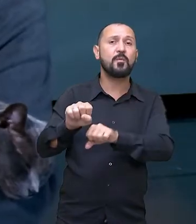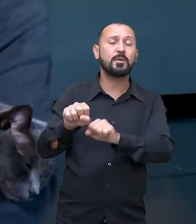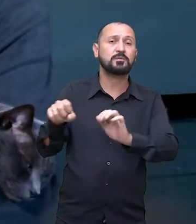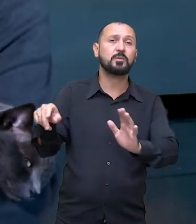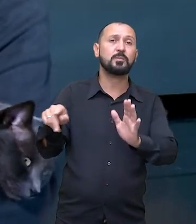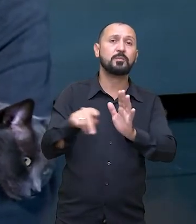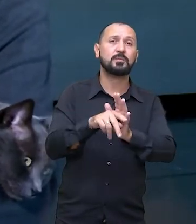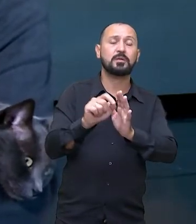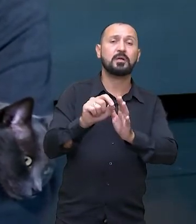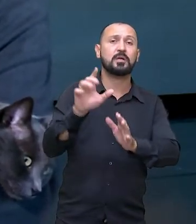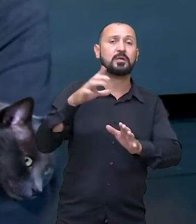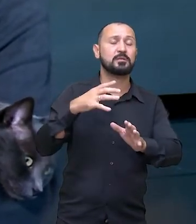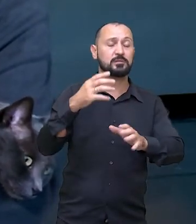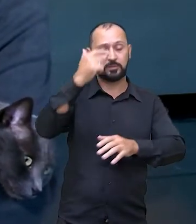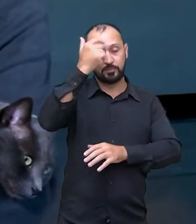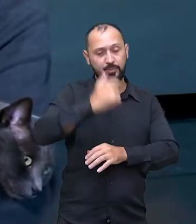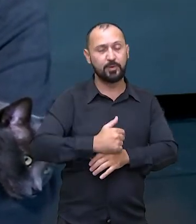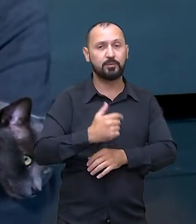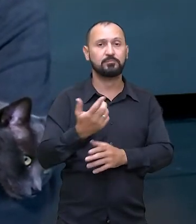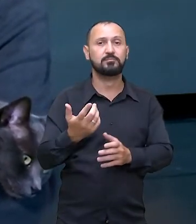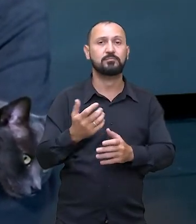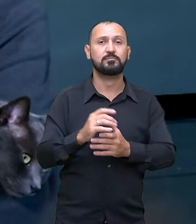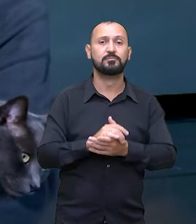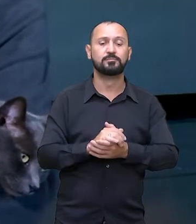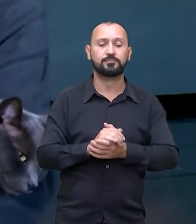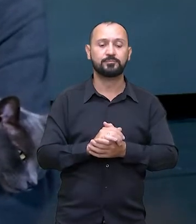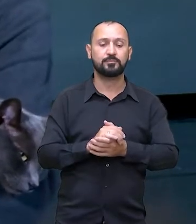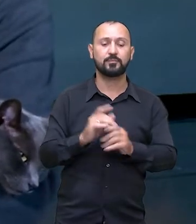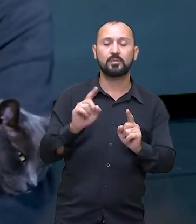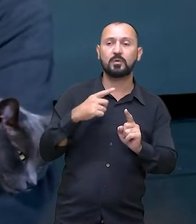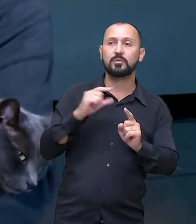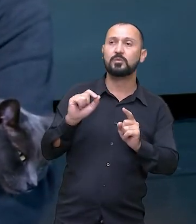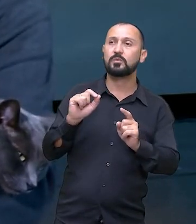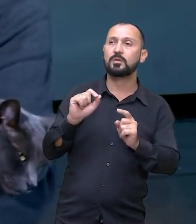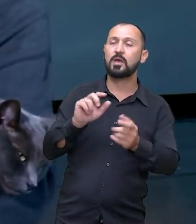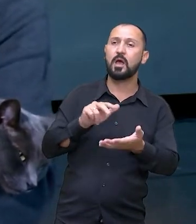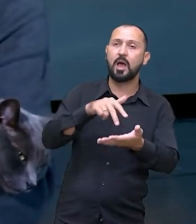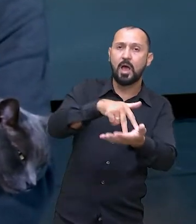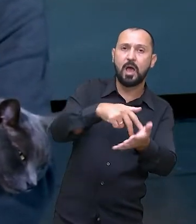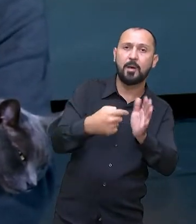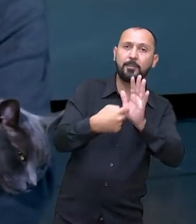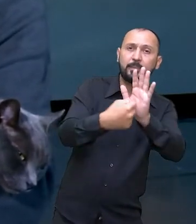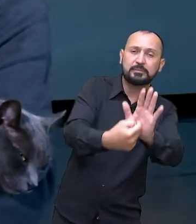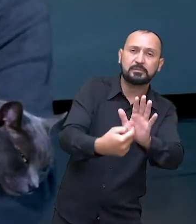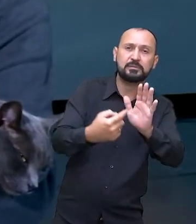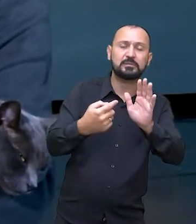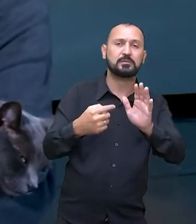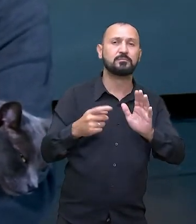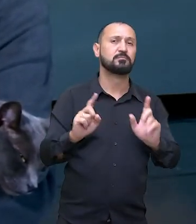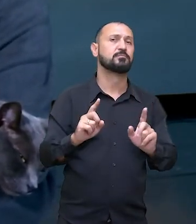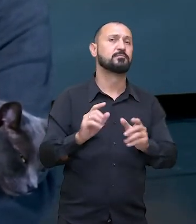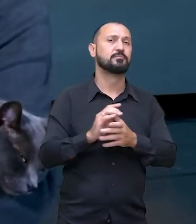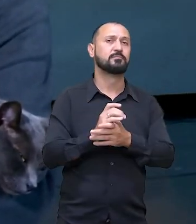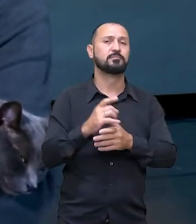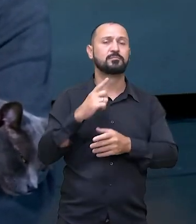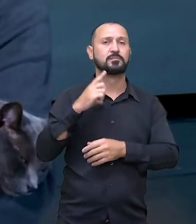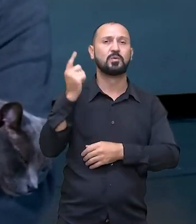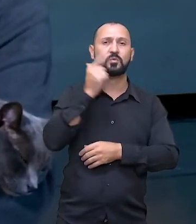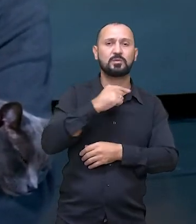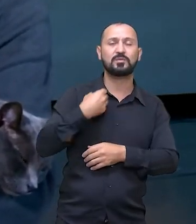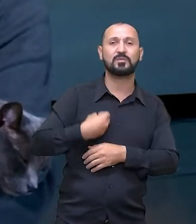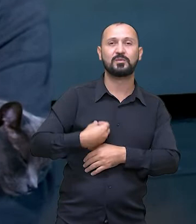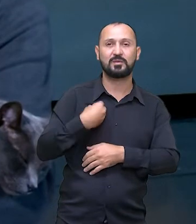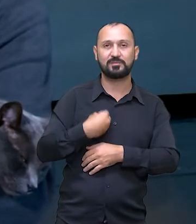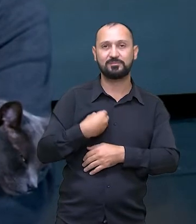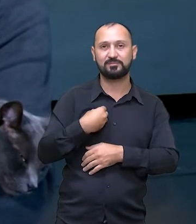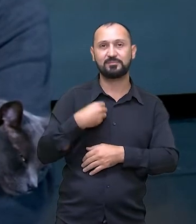com a formação de artista do que realmente de ir para a cena, ter que fazer trabalho, né? E a gente